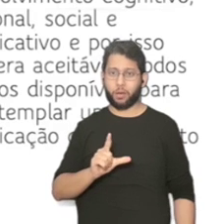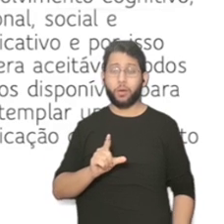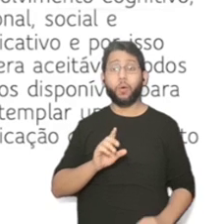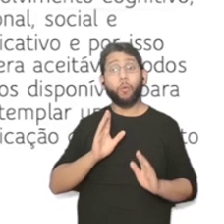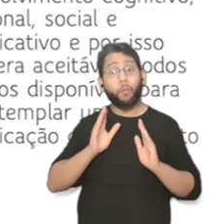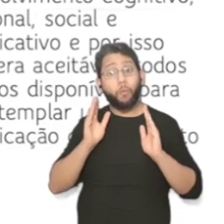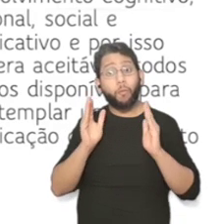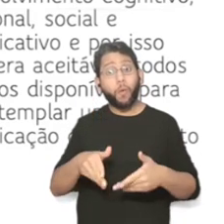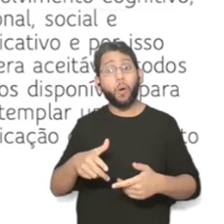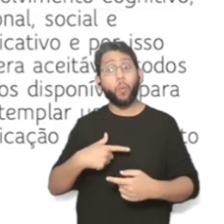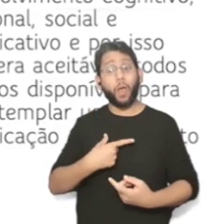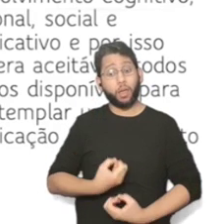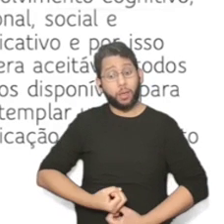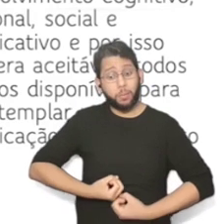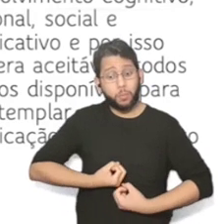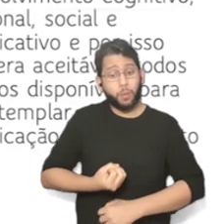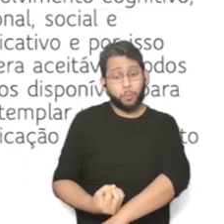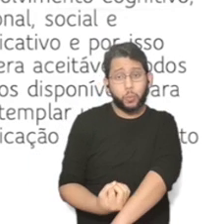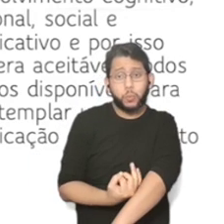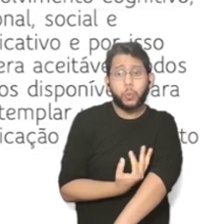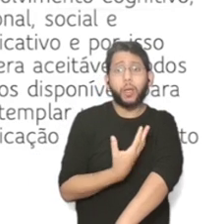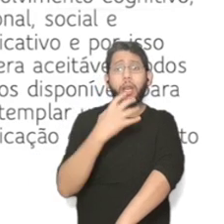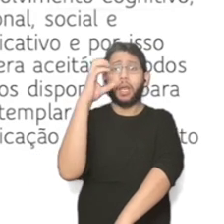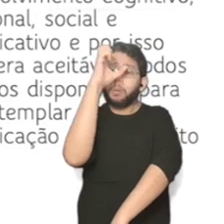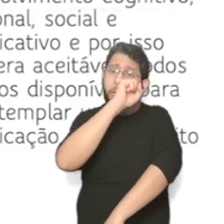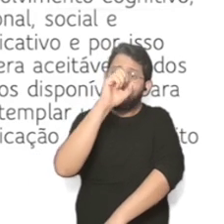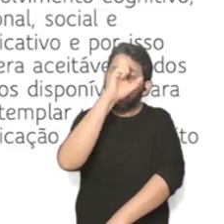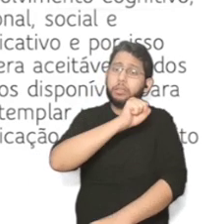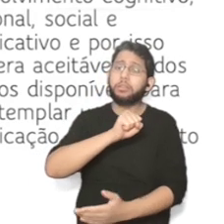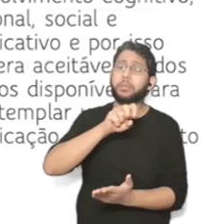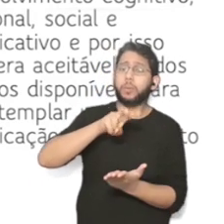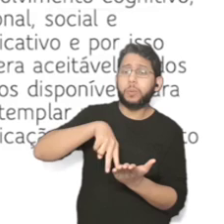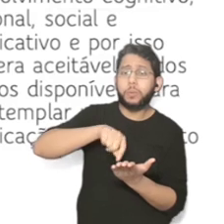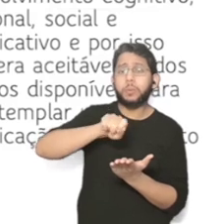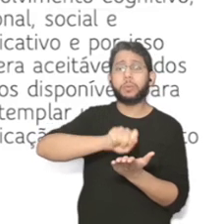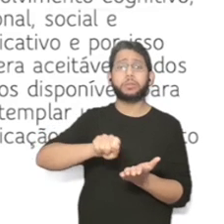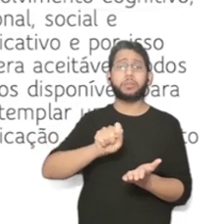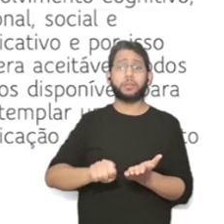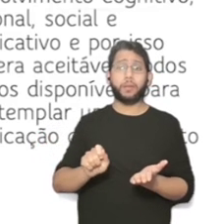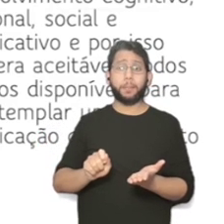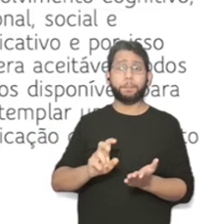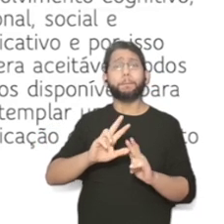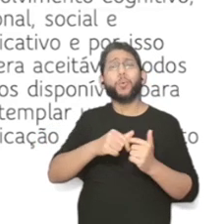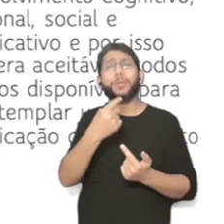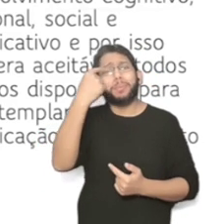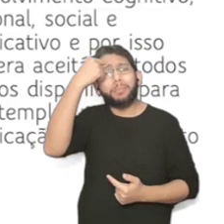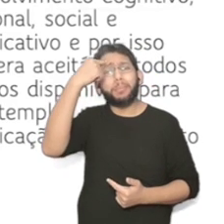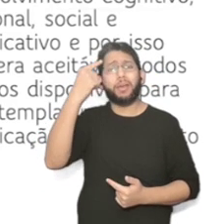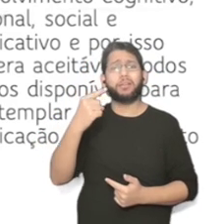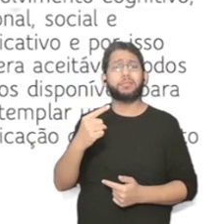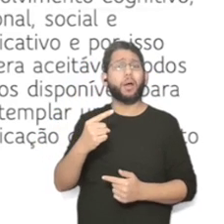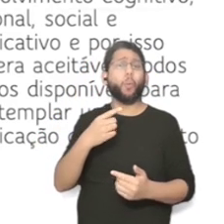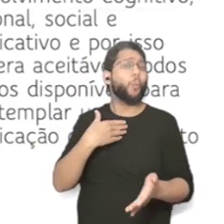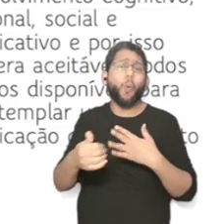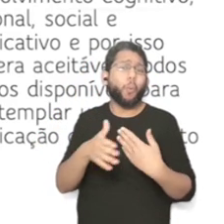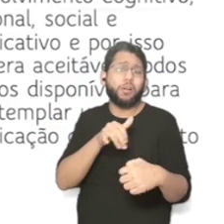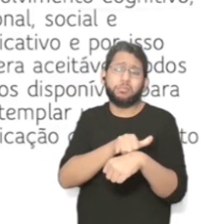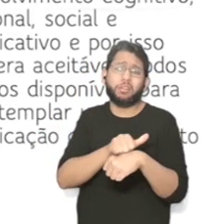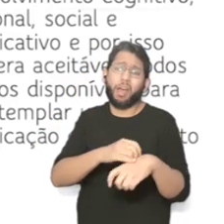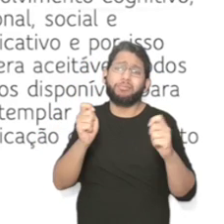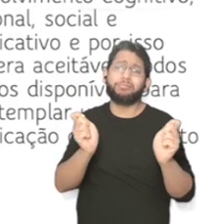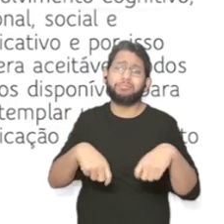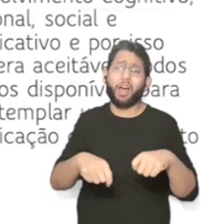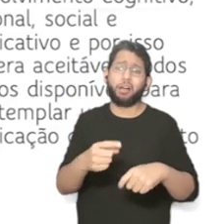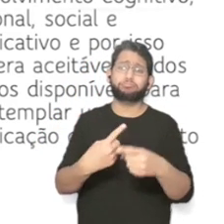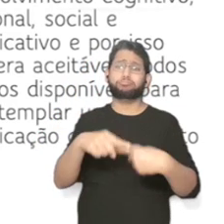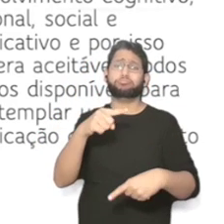emocional, social e comunicativo. E por isso considera aceitável todos os meios disponíveis para se contemplar uma comunicação